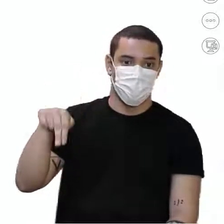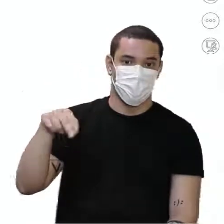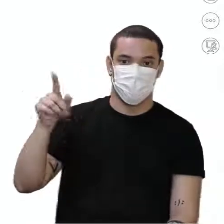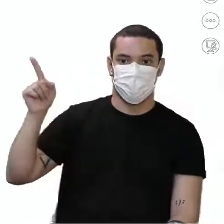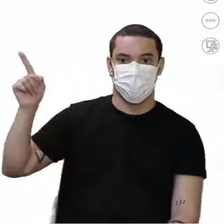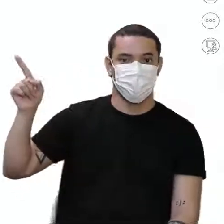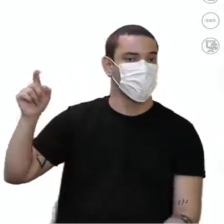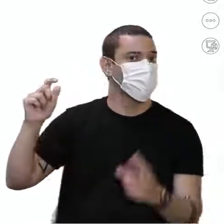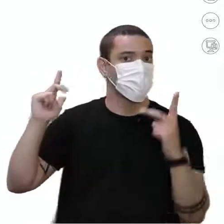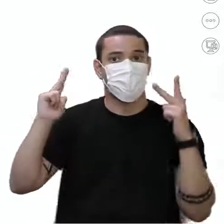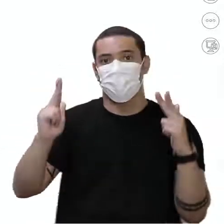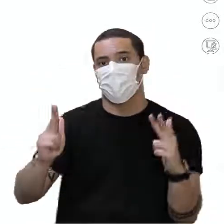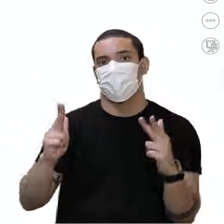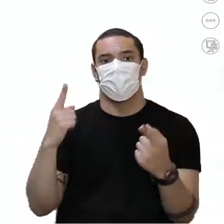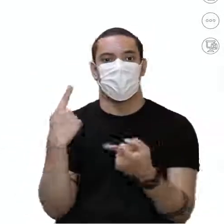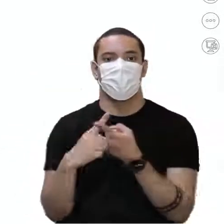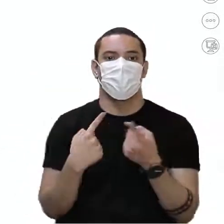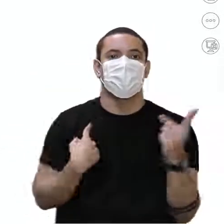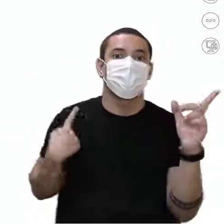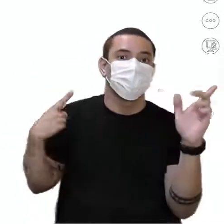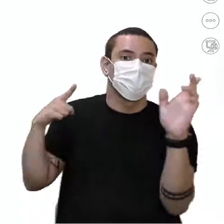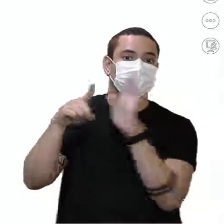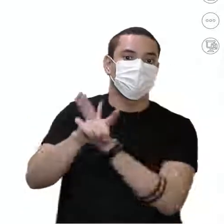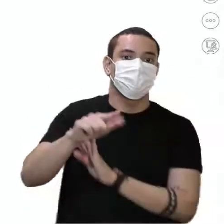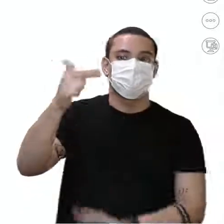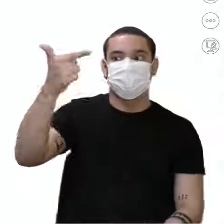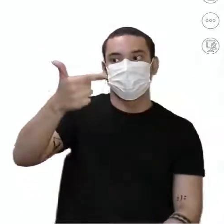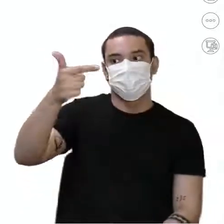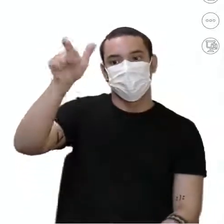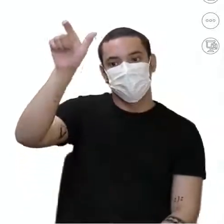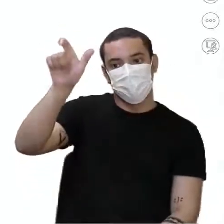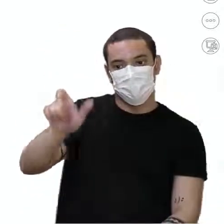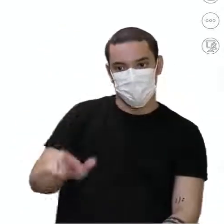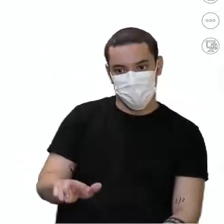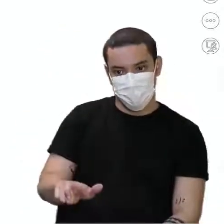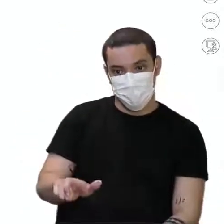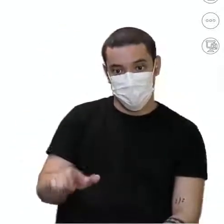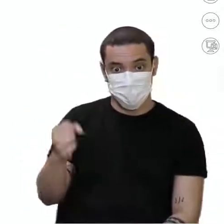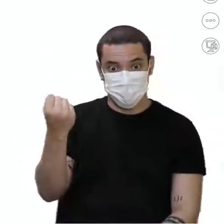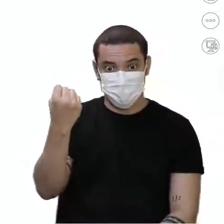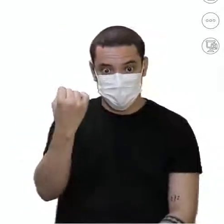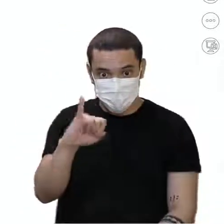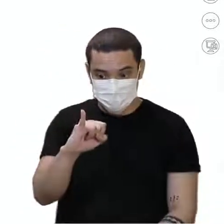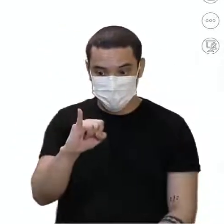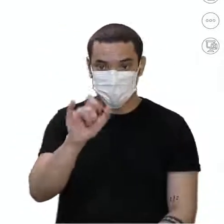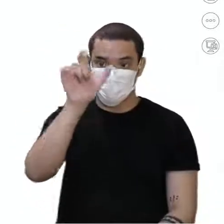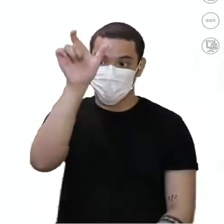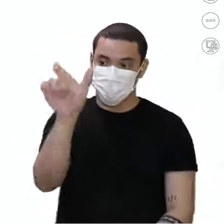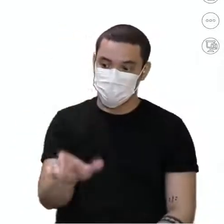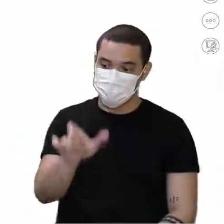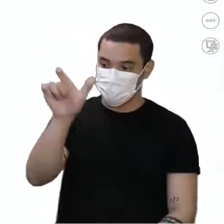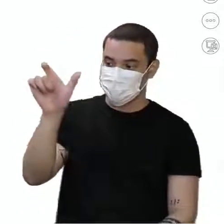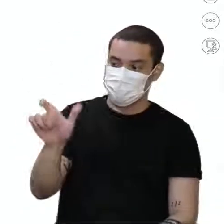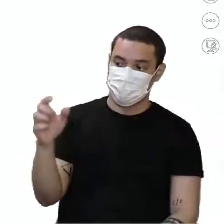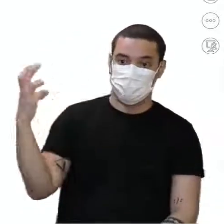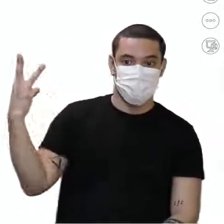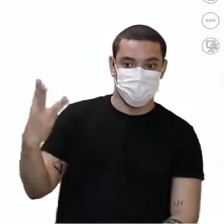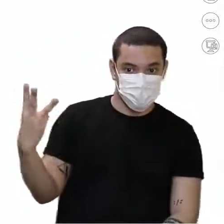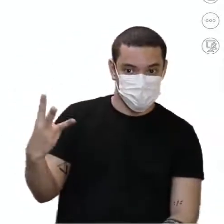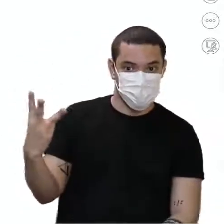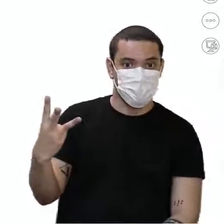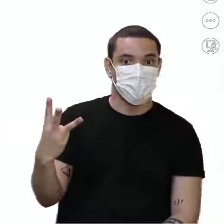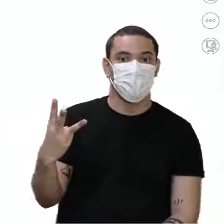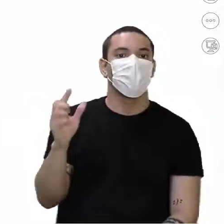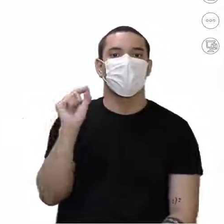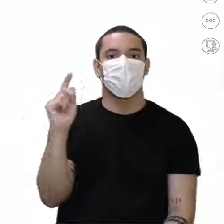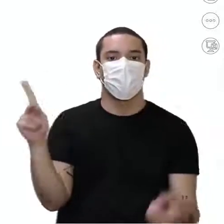qualquer forma, porque você está perguntando para a segunda pessoa. Se fosse para a terceira pessoa, para a primeira pessoa, iria mudar